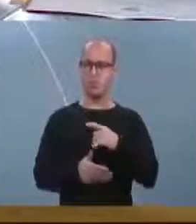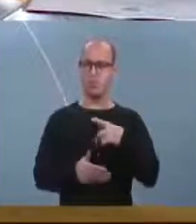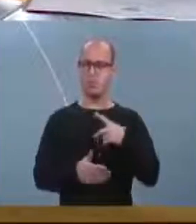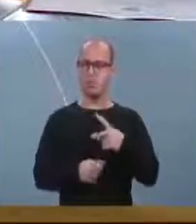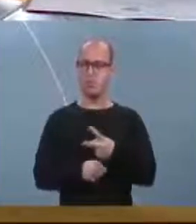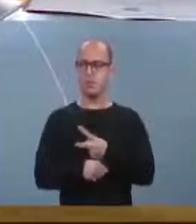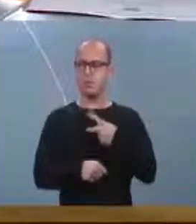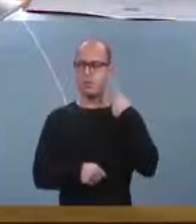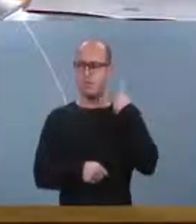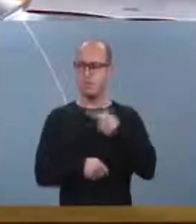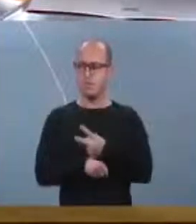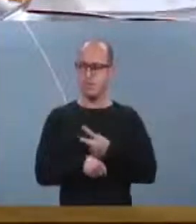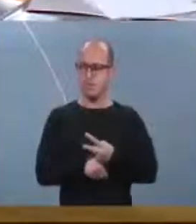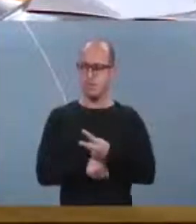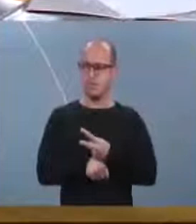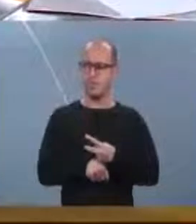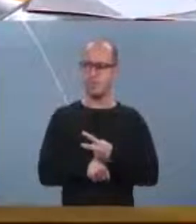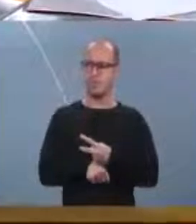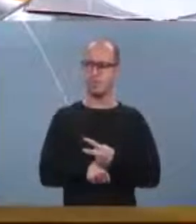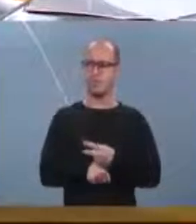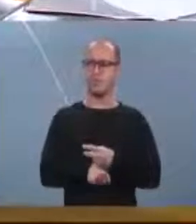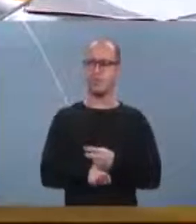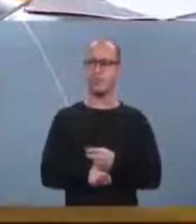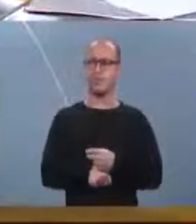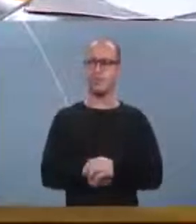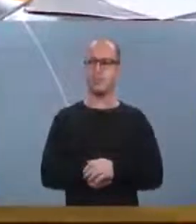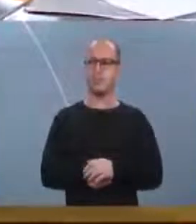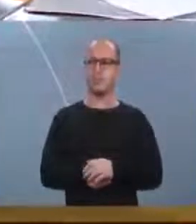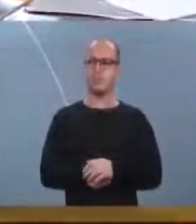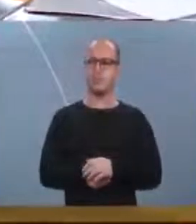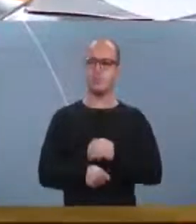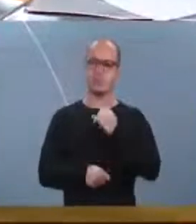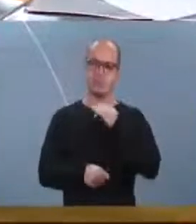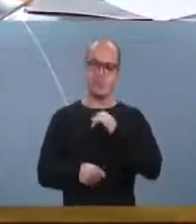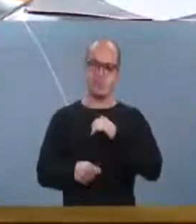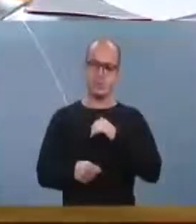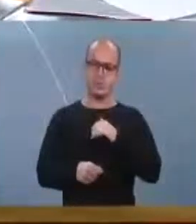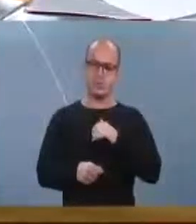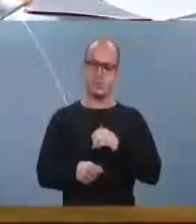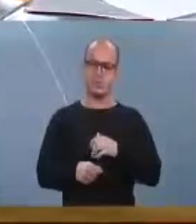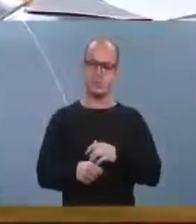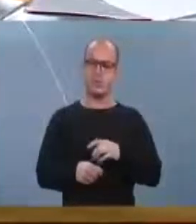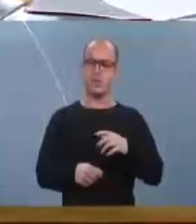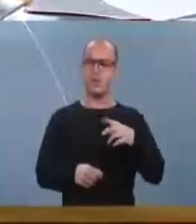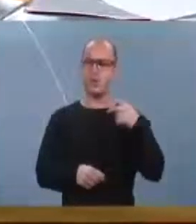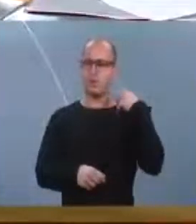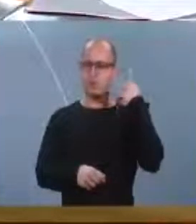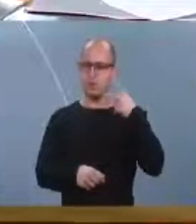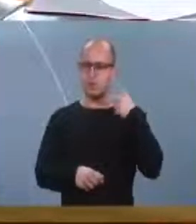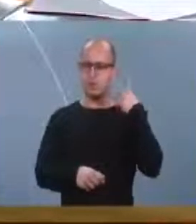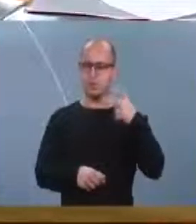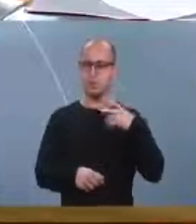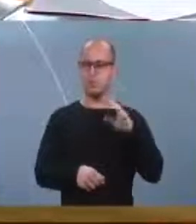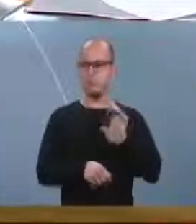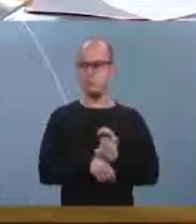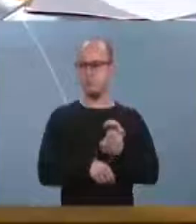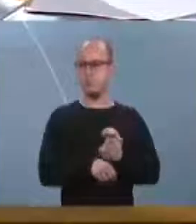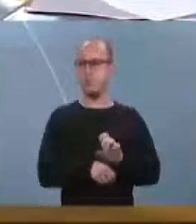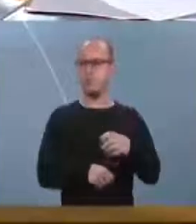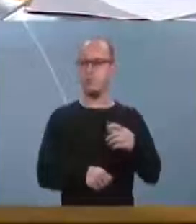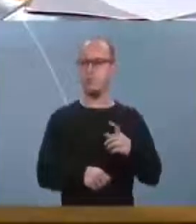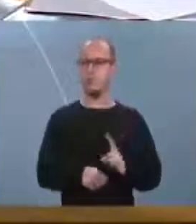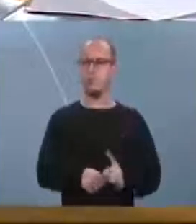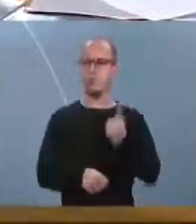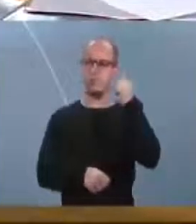convocado na CPI e se comprometeu a entregar essa ação EA procuradoria-geral do estado é o único foi o único órgão